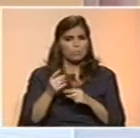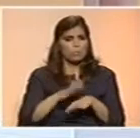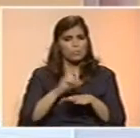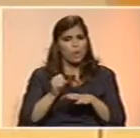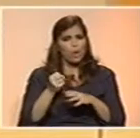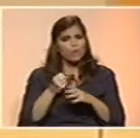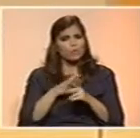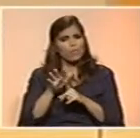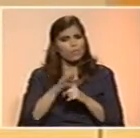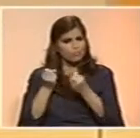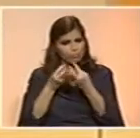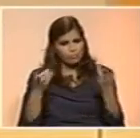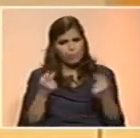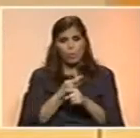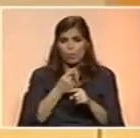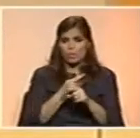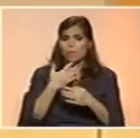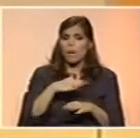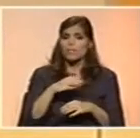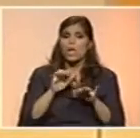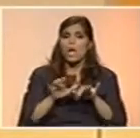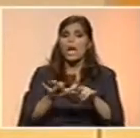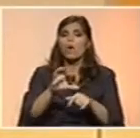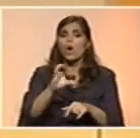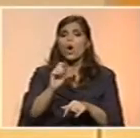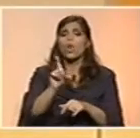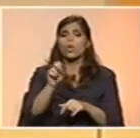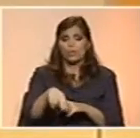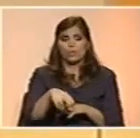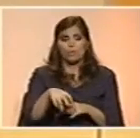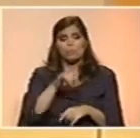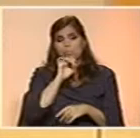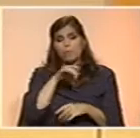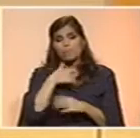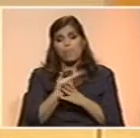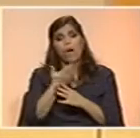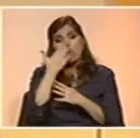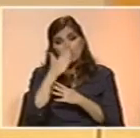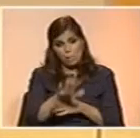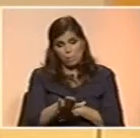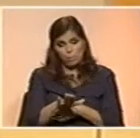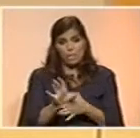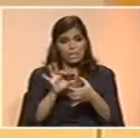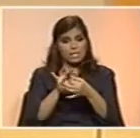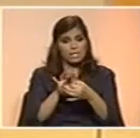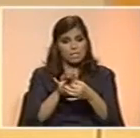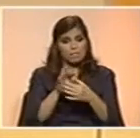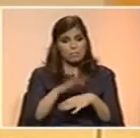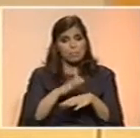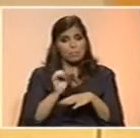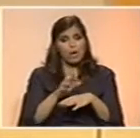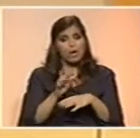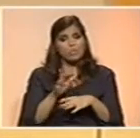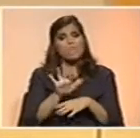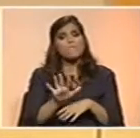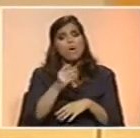mas em concreto em relação ao cancro do cólon, eu poderia dar aqui um exemplo. A relação, muito provavelmente, tem a ver fortemente com o processamento culinário, ou